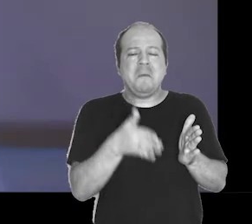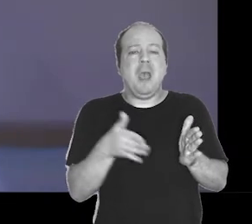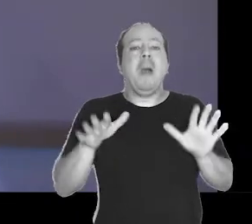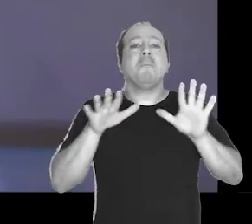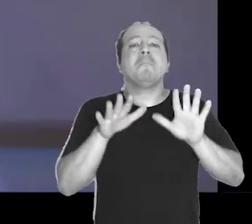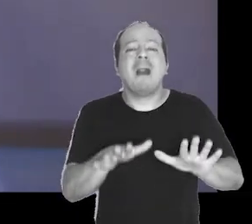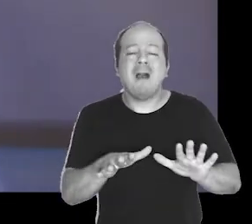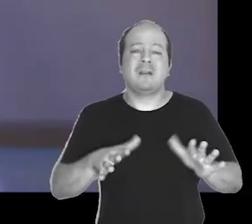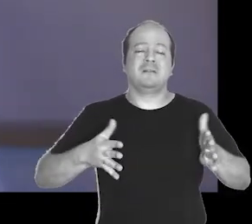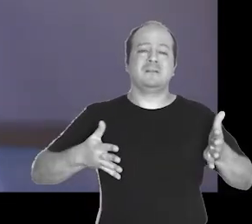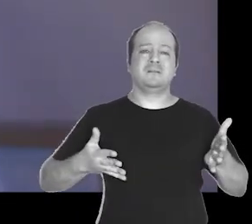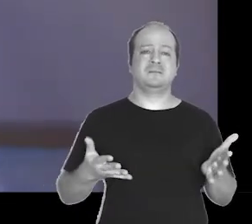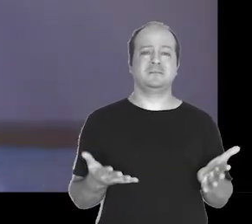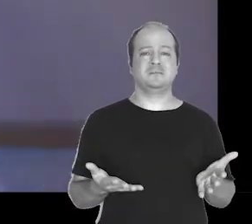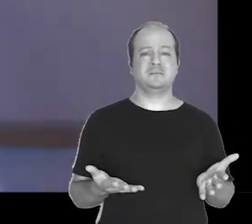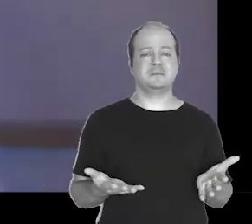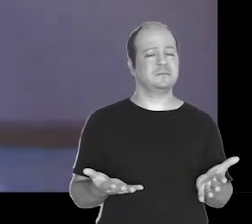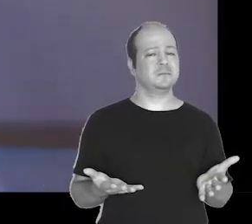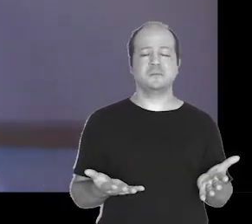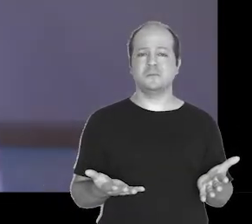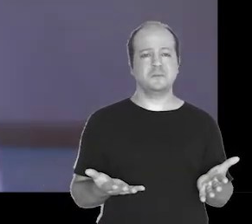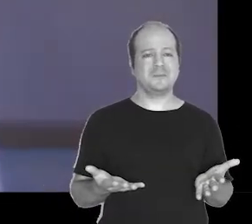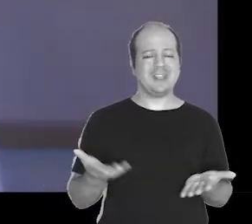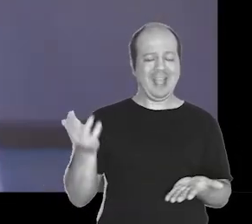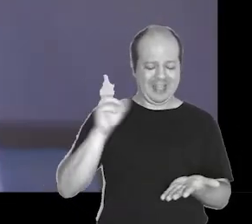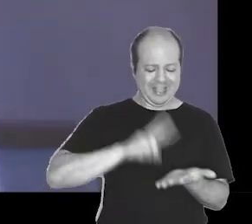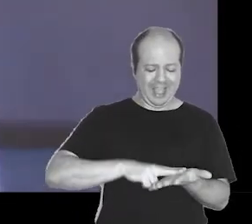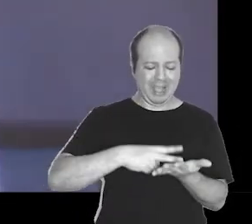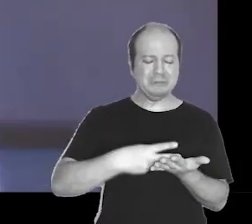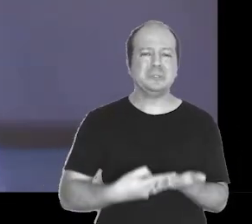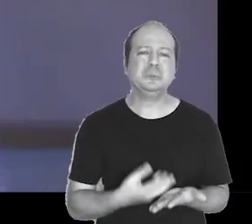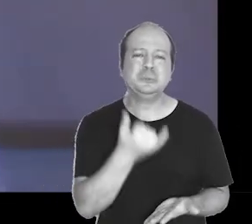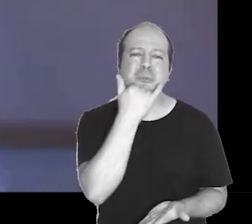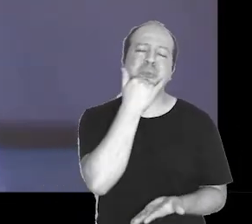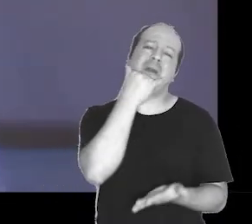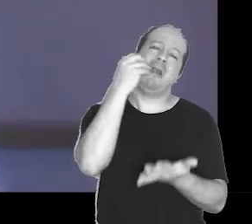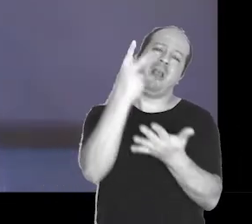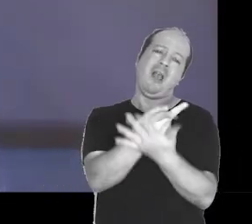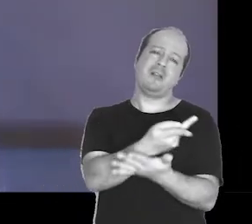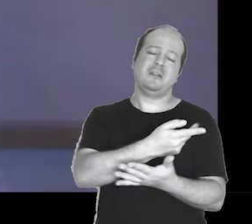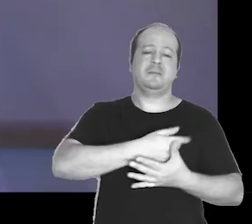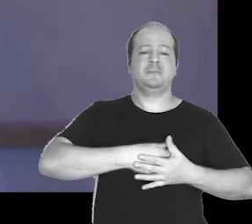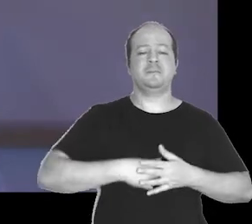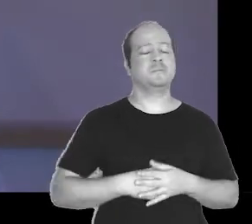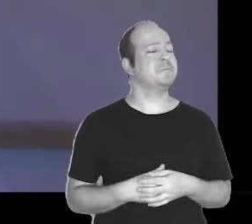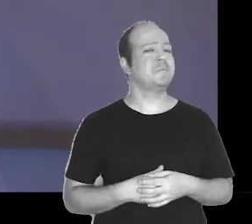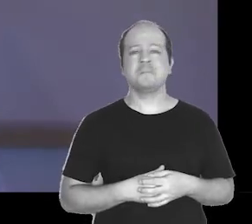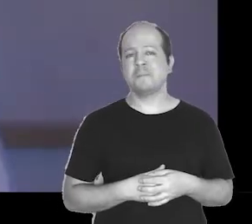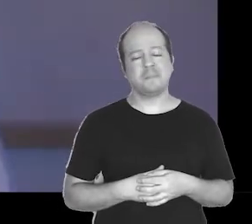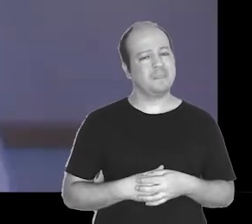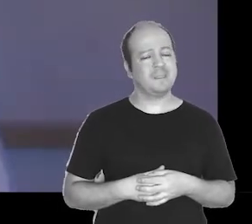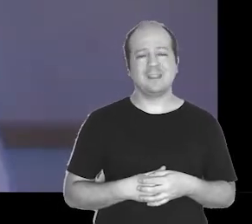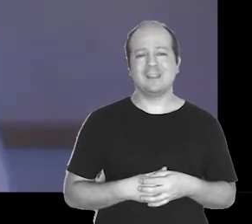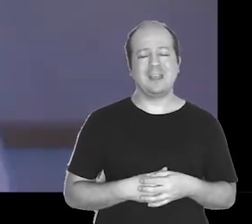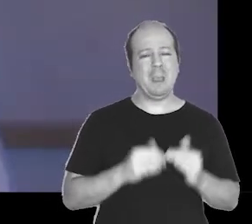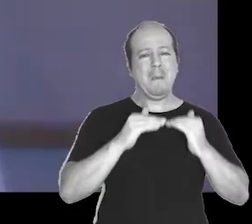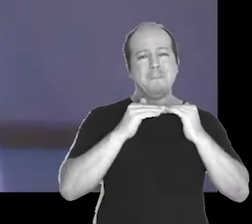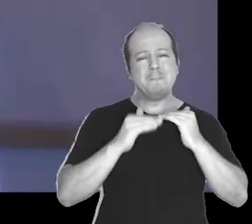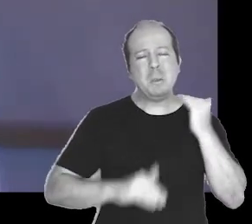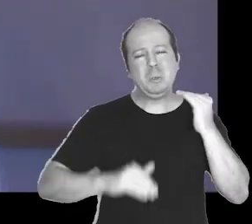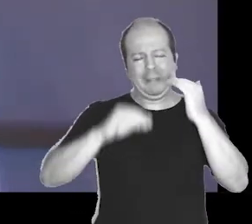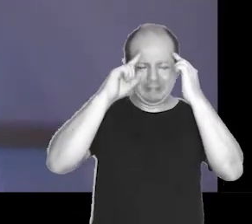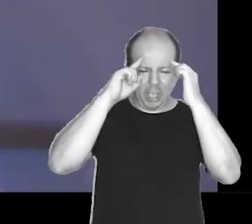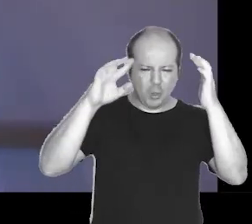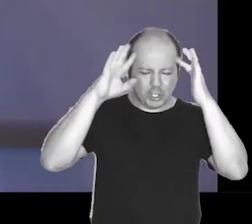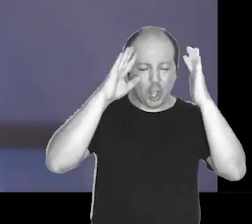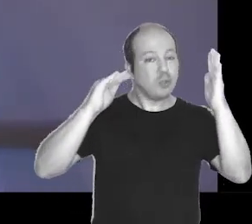E, no entanto, a tradução estava errada. Não desmorona toda a teoria,